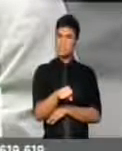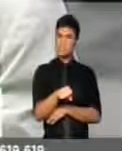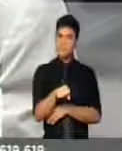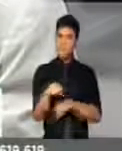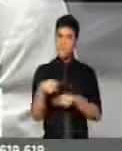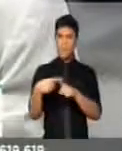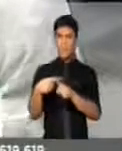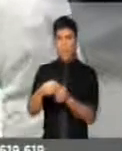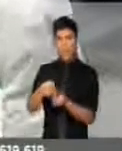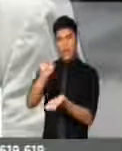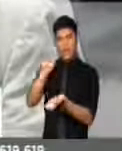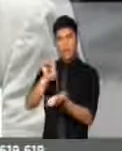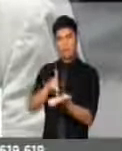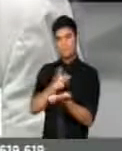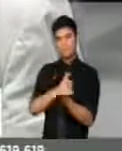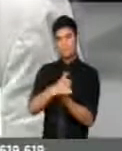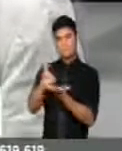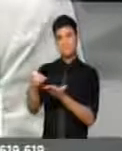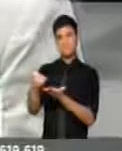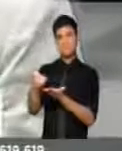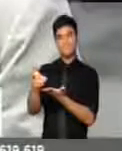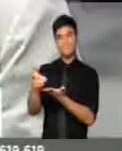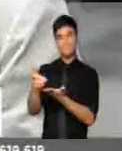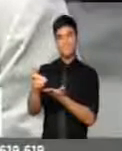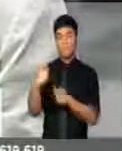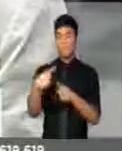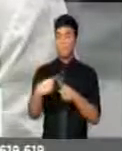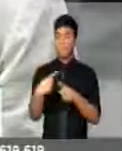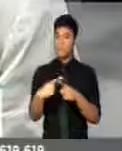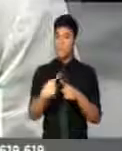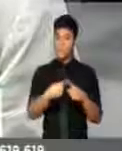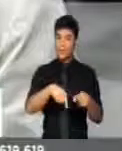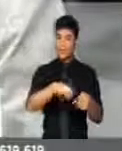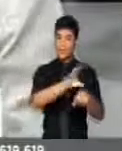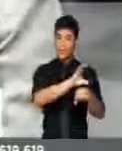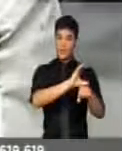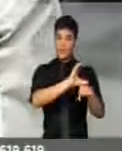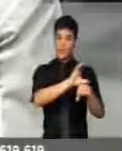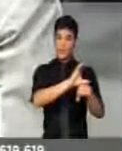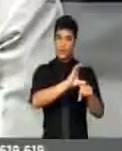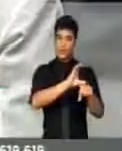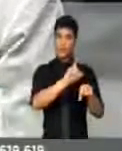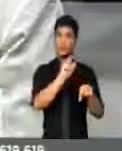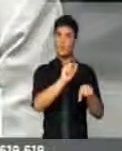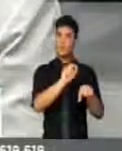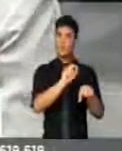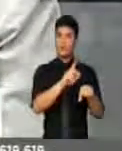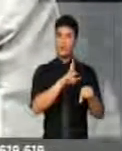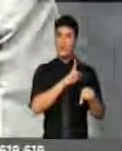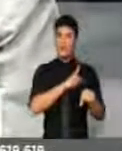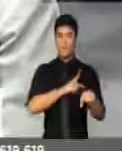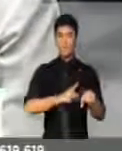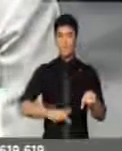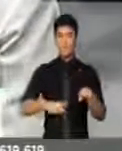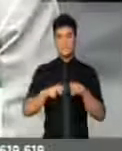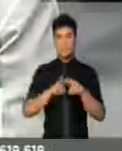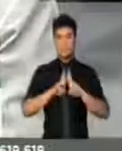o processo do impeachment. Porque lá trata aquele que preside a sessão,